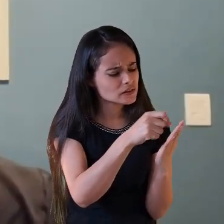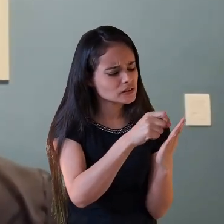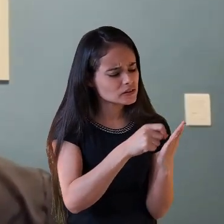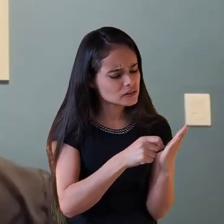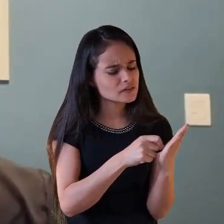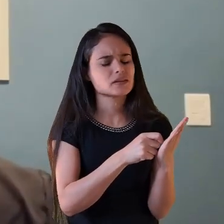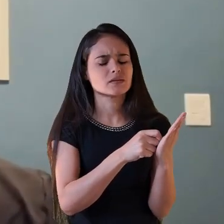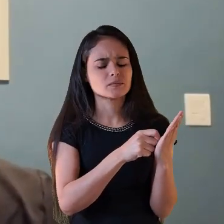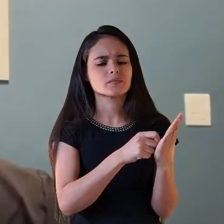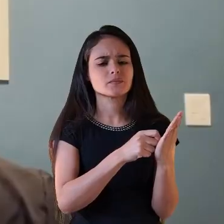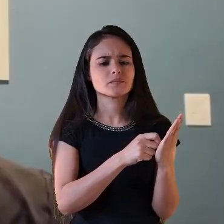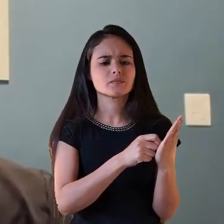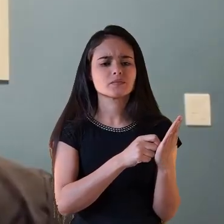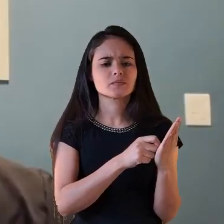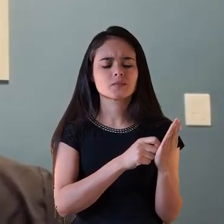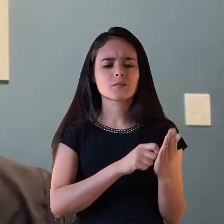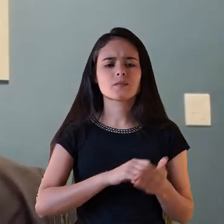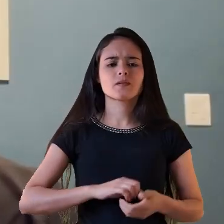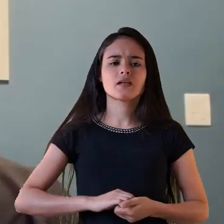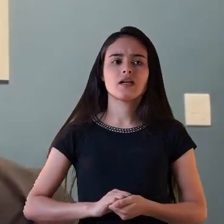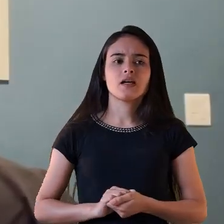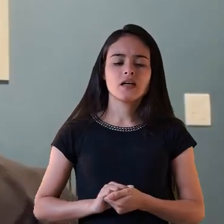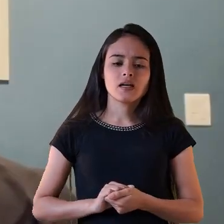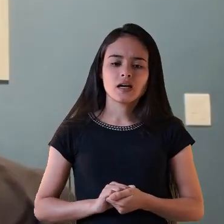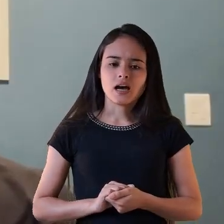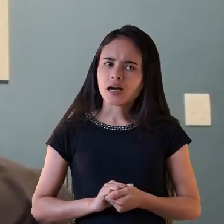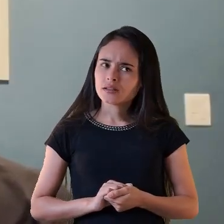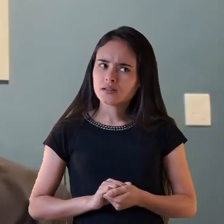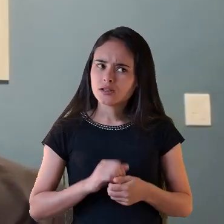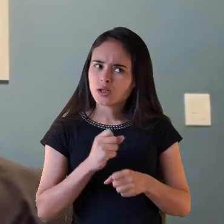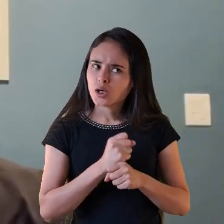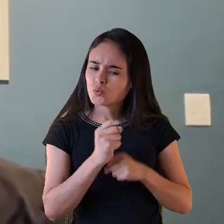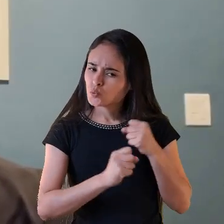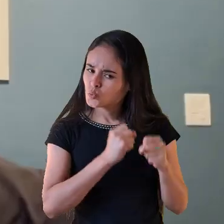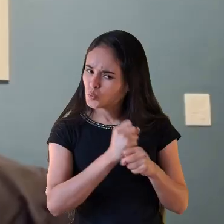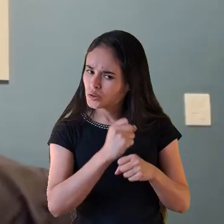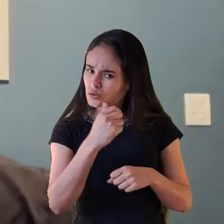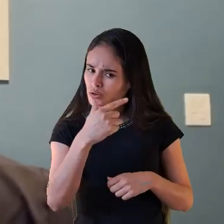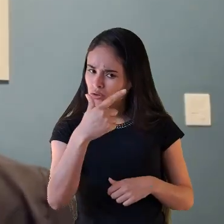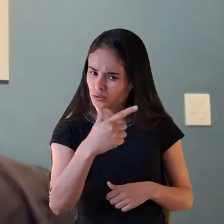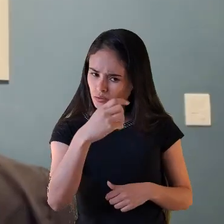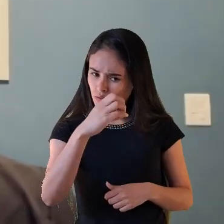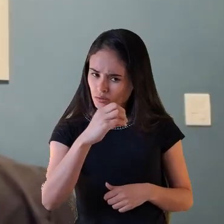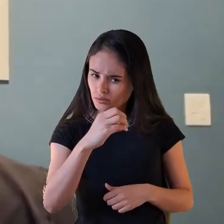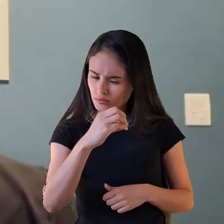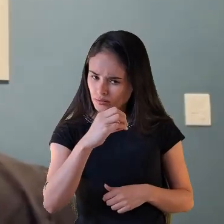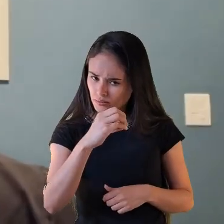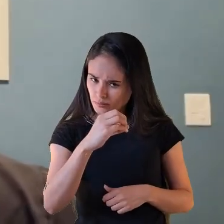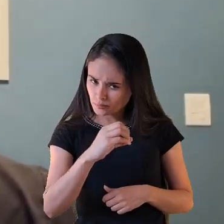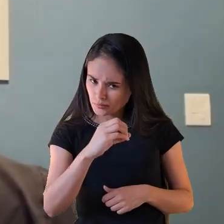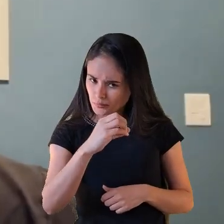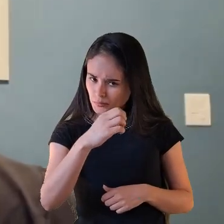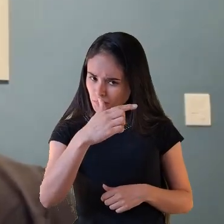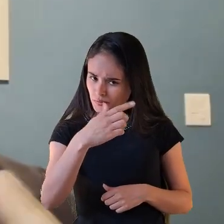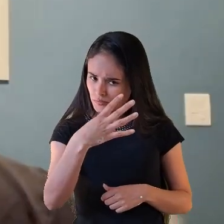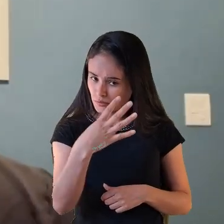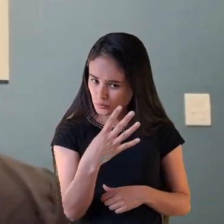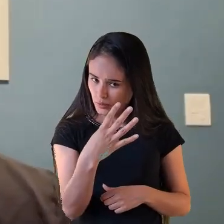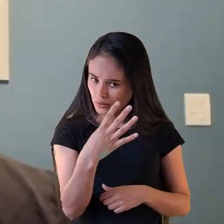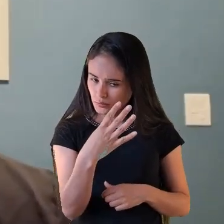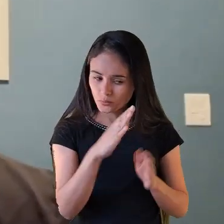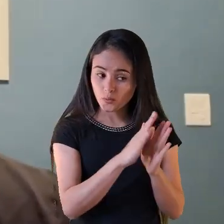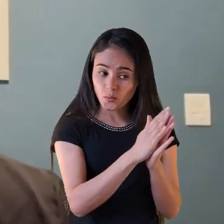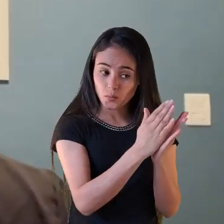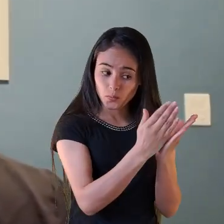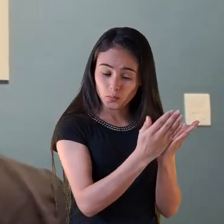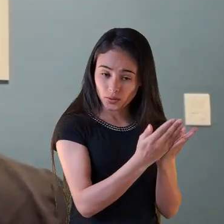editora Fósforo, e nós lançamos no fim de 2024 o livro do Projeto Querino. que ele parte do